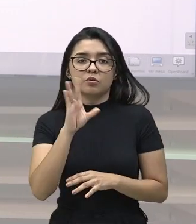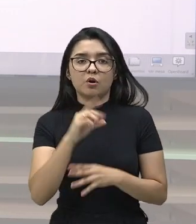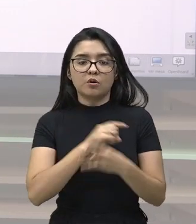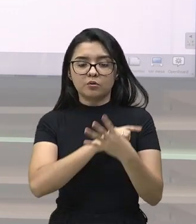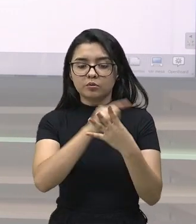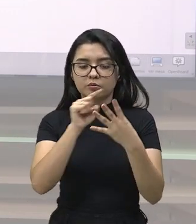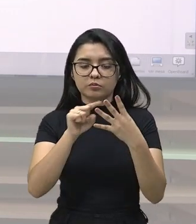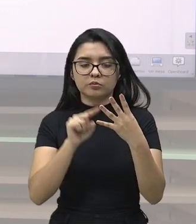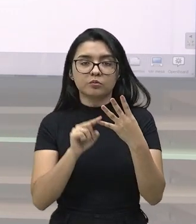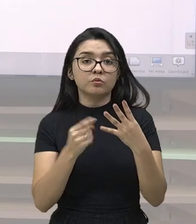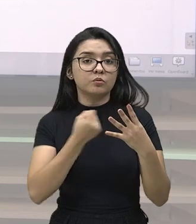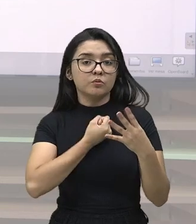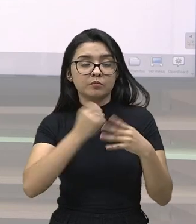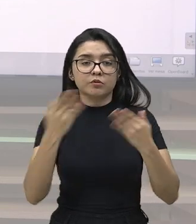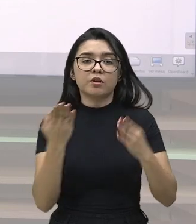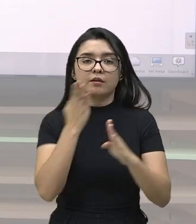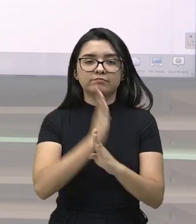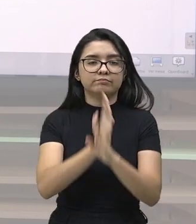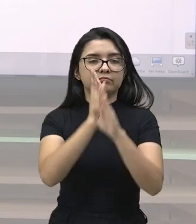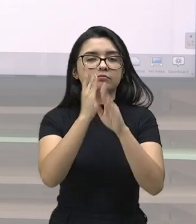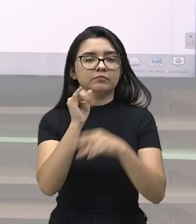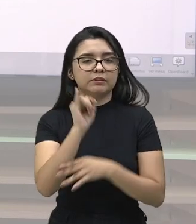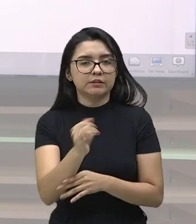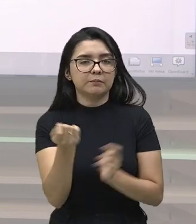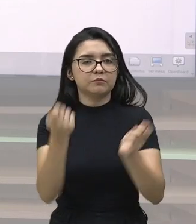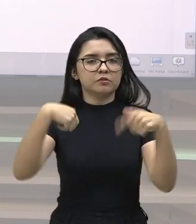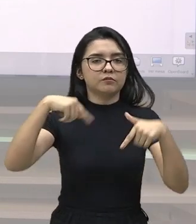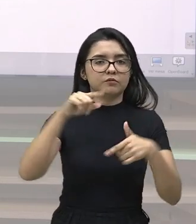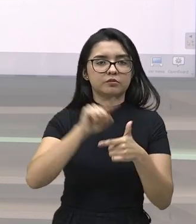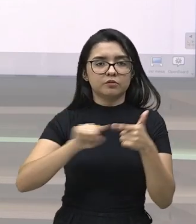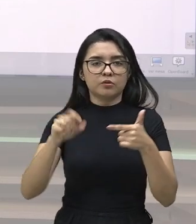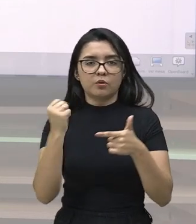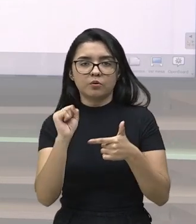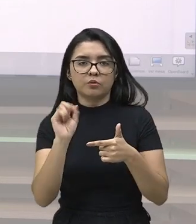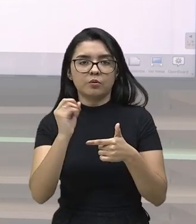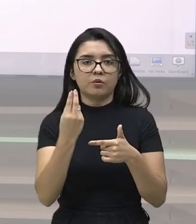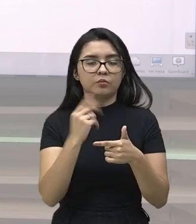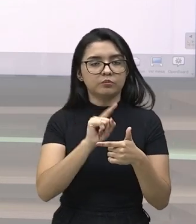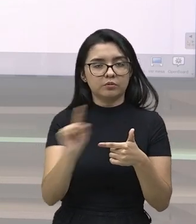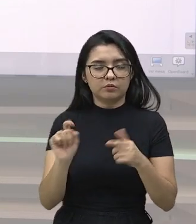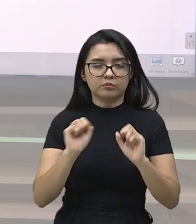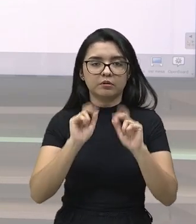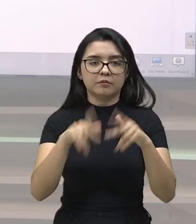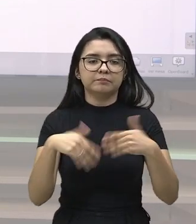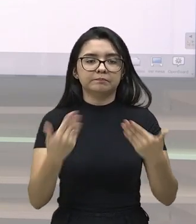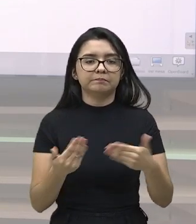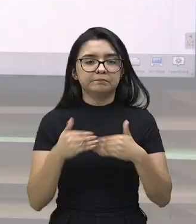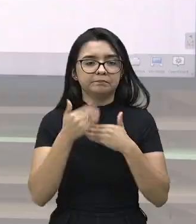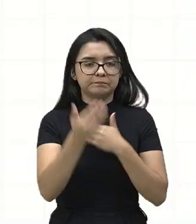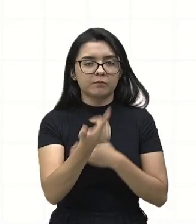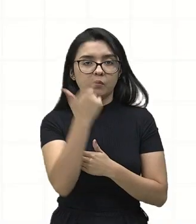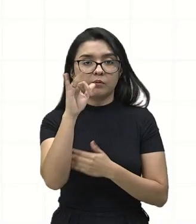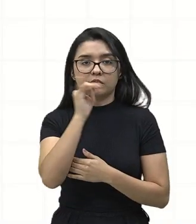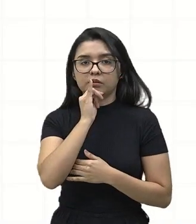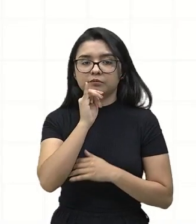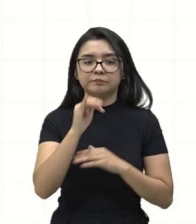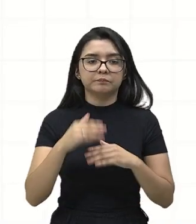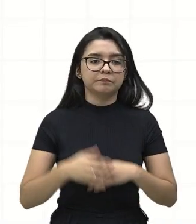últimos algarismos e a gente já verifica se ele é ou não divisível por 8. Vamos ver os demais